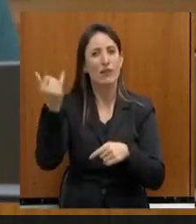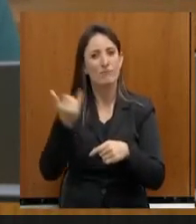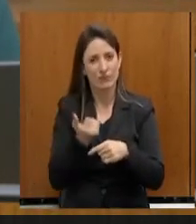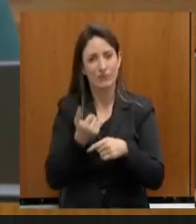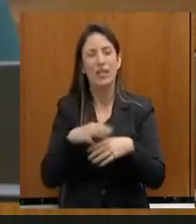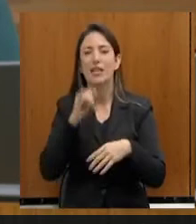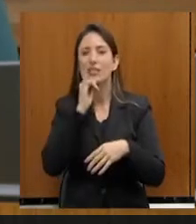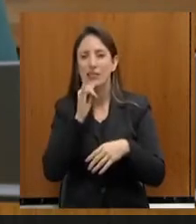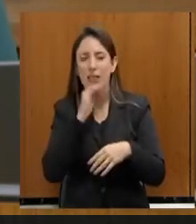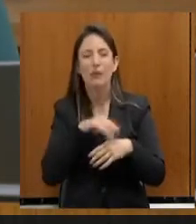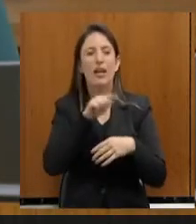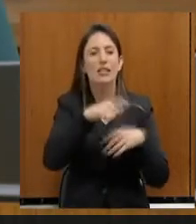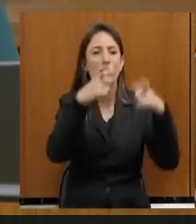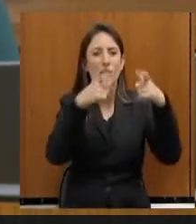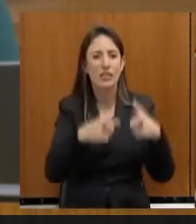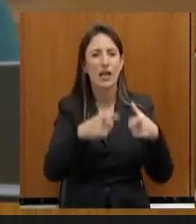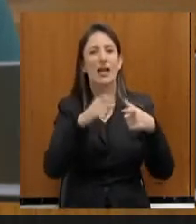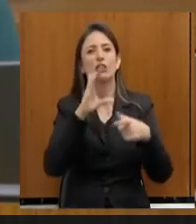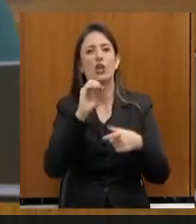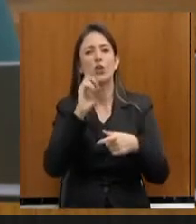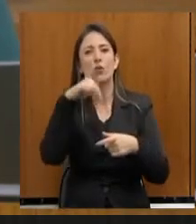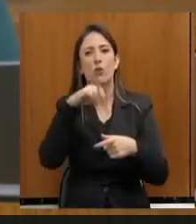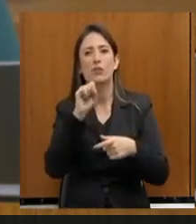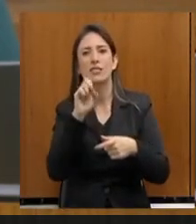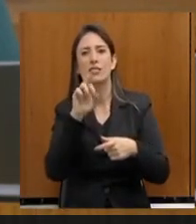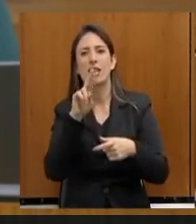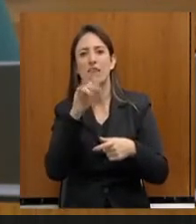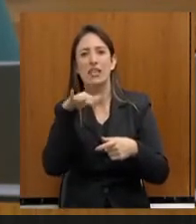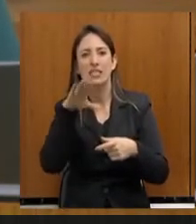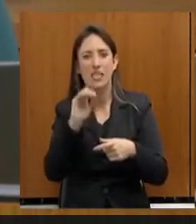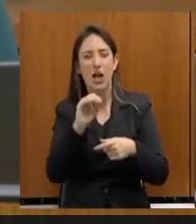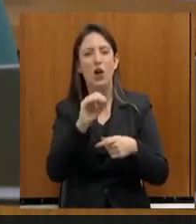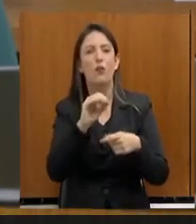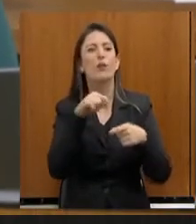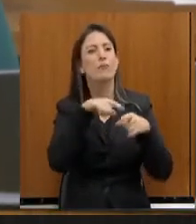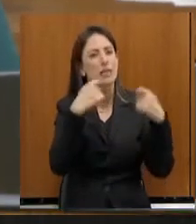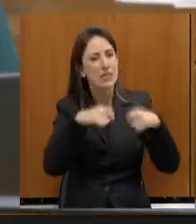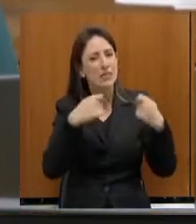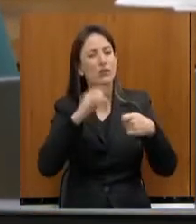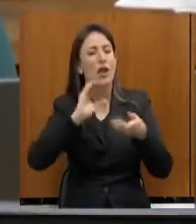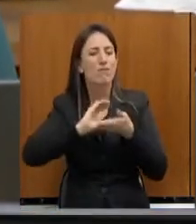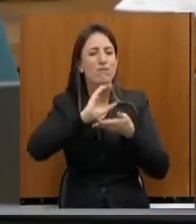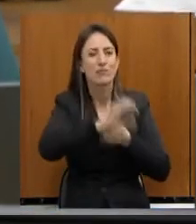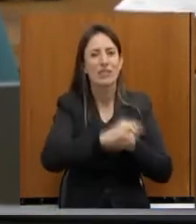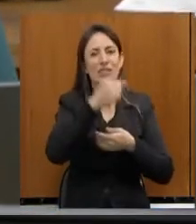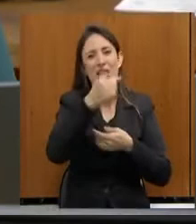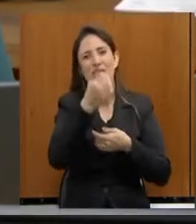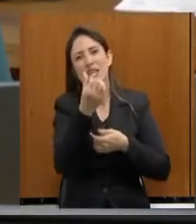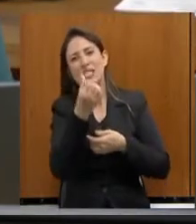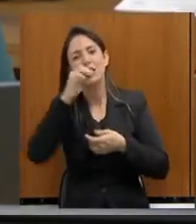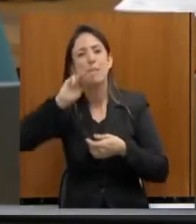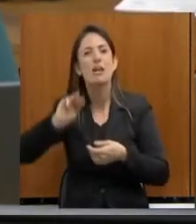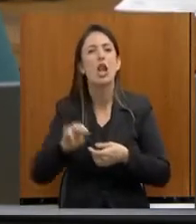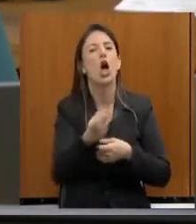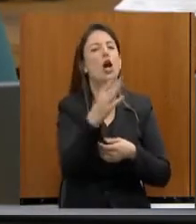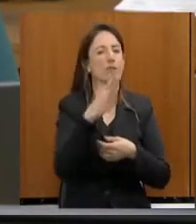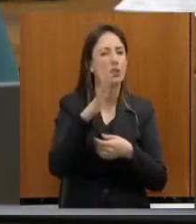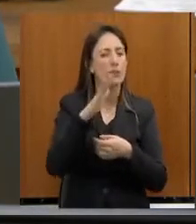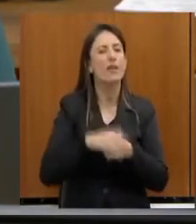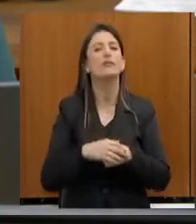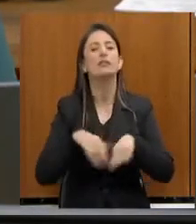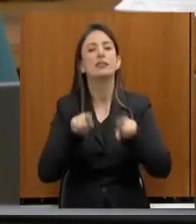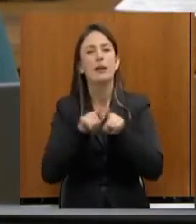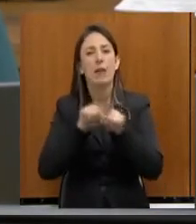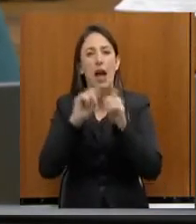de unidades de conservação com 76 milhões previstos apoio a fortalecimento